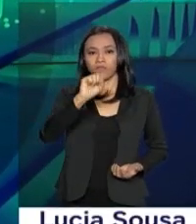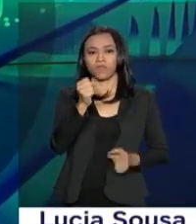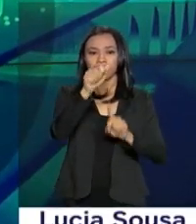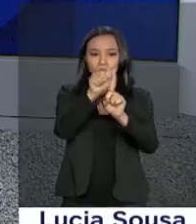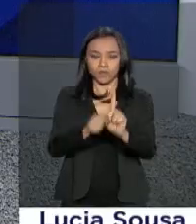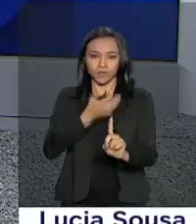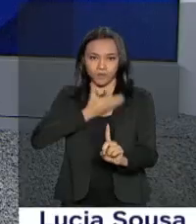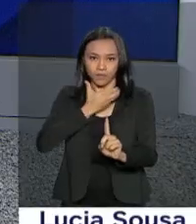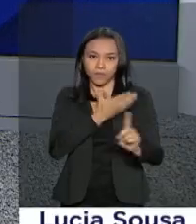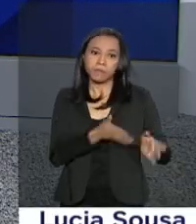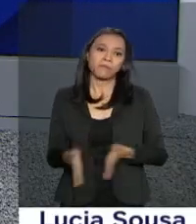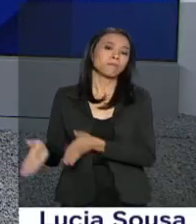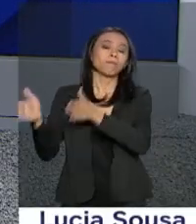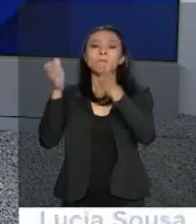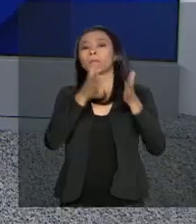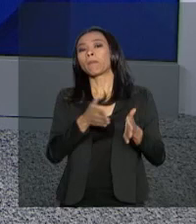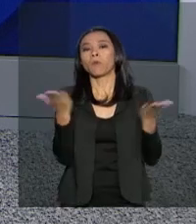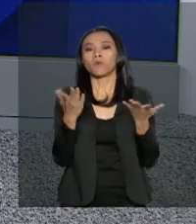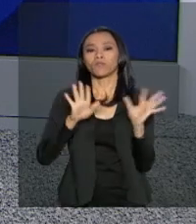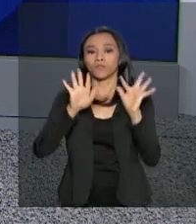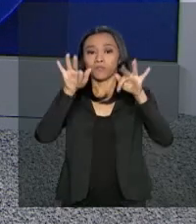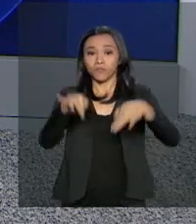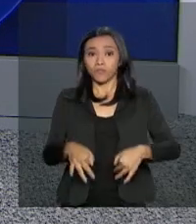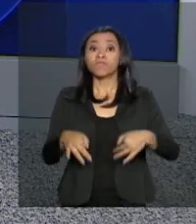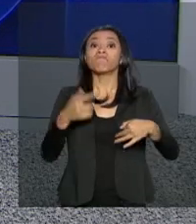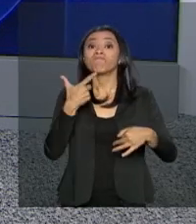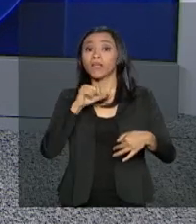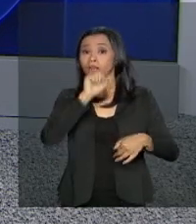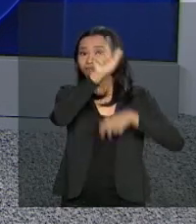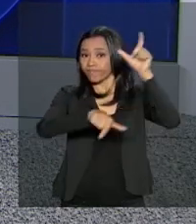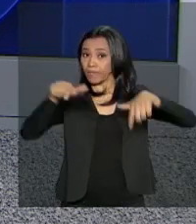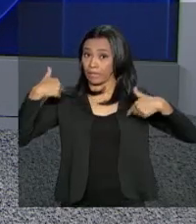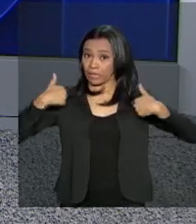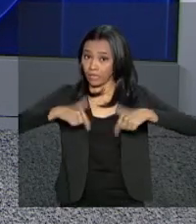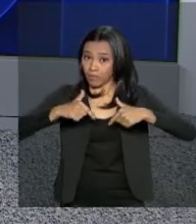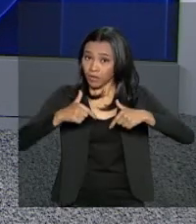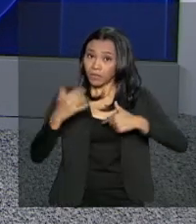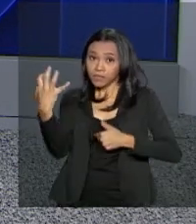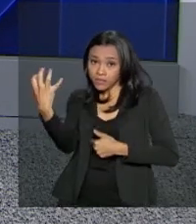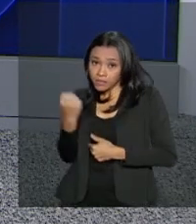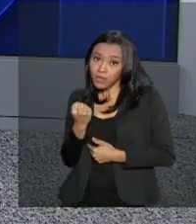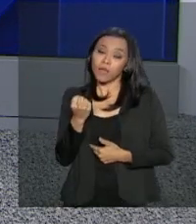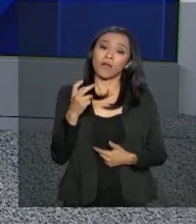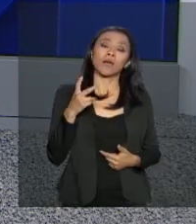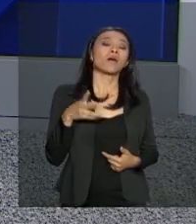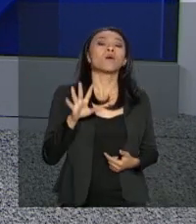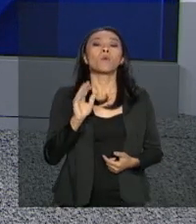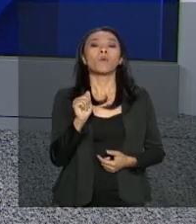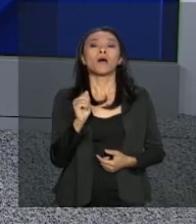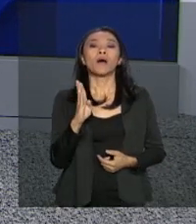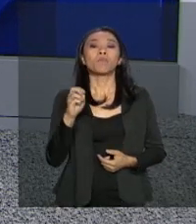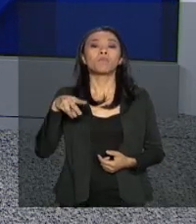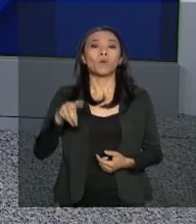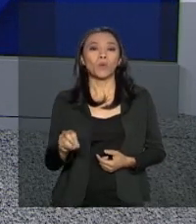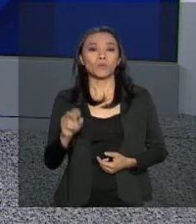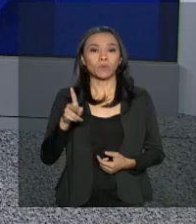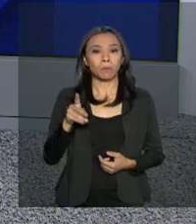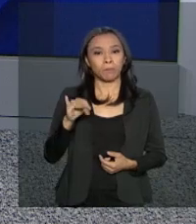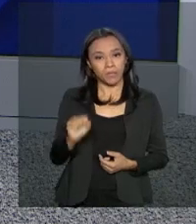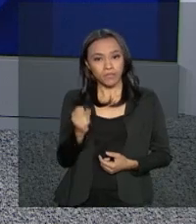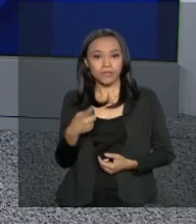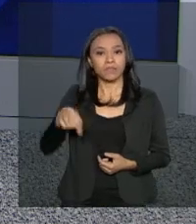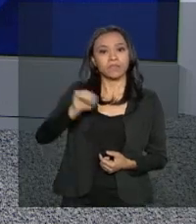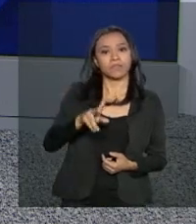dezembro termina hoje o prazo para os trabalhadores sacarem o abono salarial pis/pasep ano base 2006